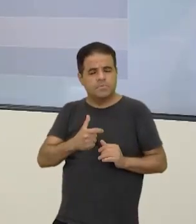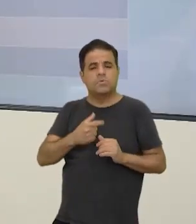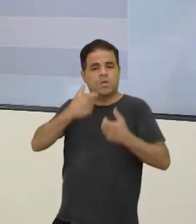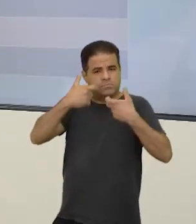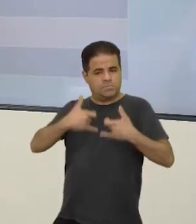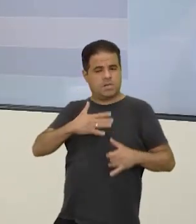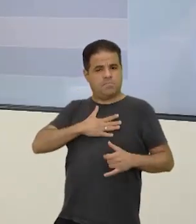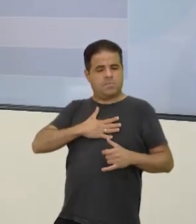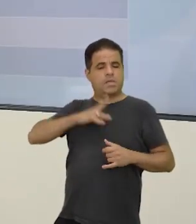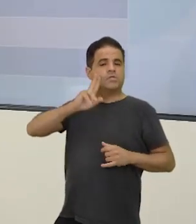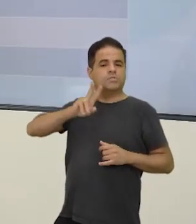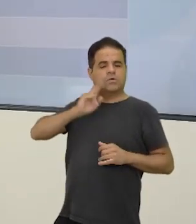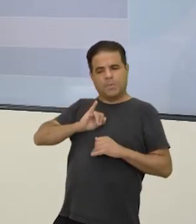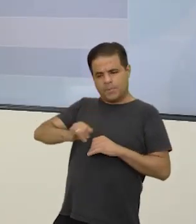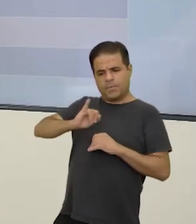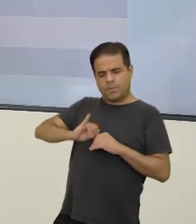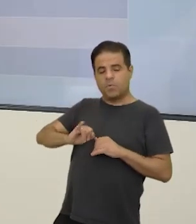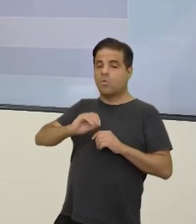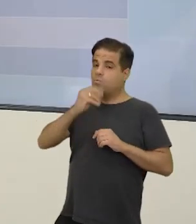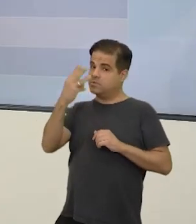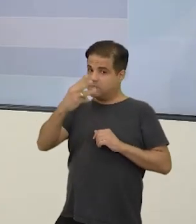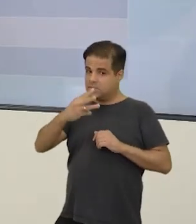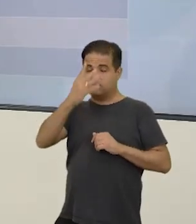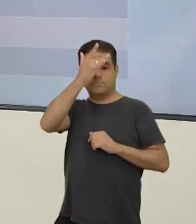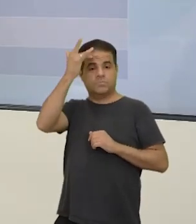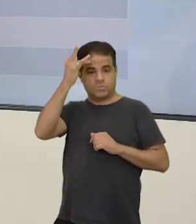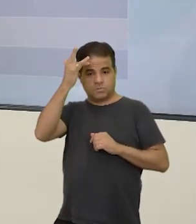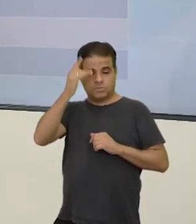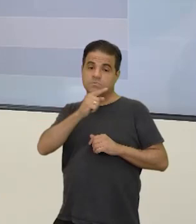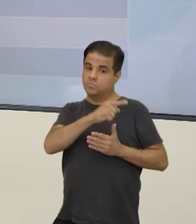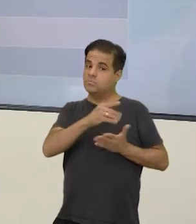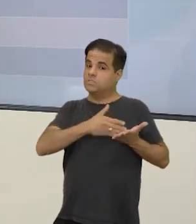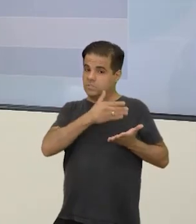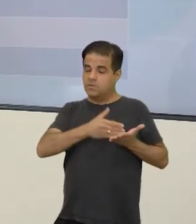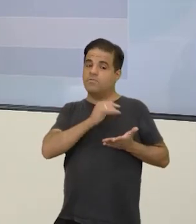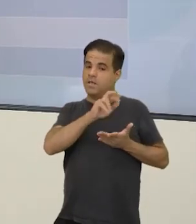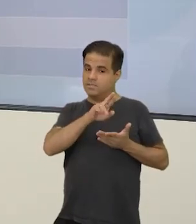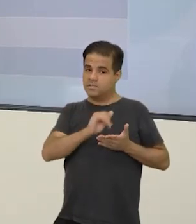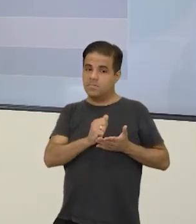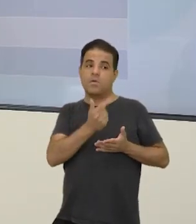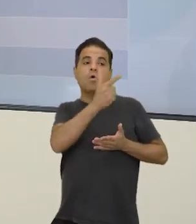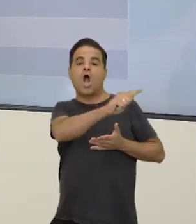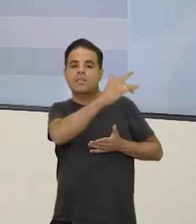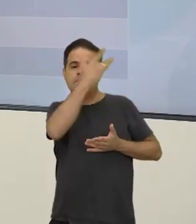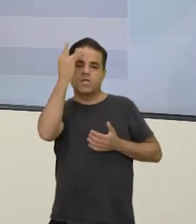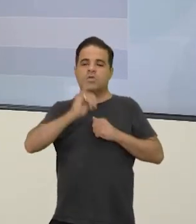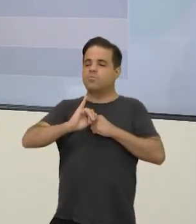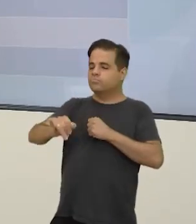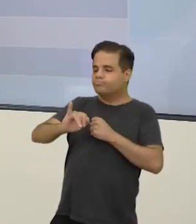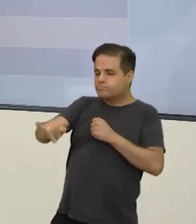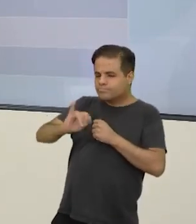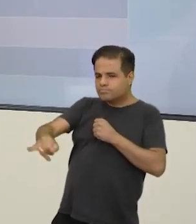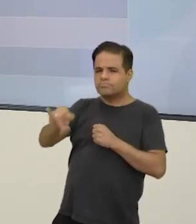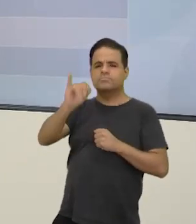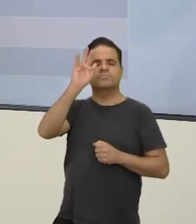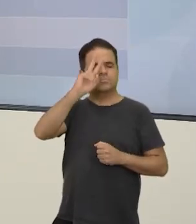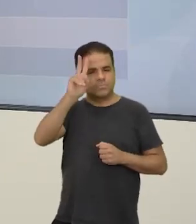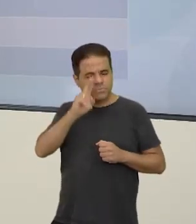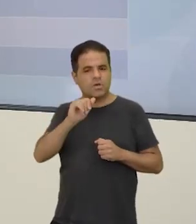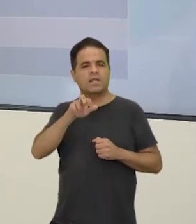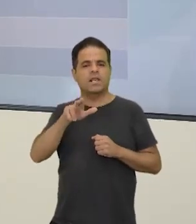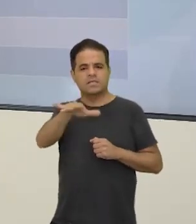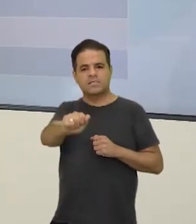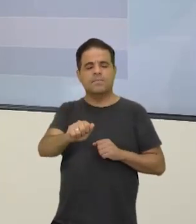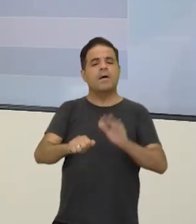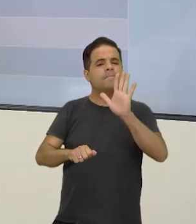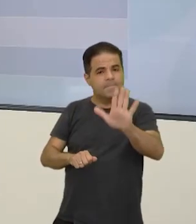história, ele pode ser em terceira pessoa, no caso do livro Iracema é isso. É alguém contando a história de Iracema. Mas